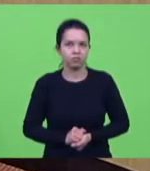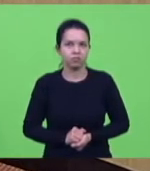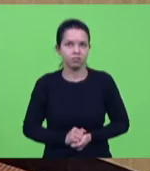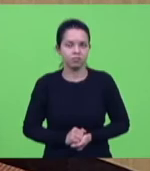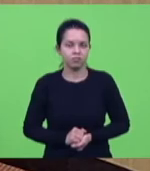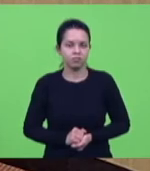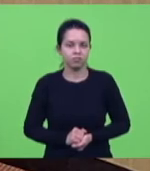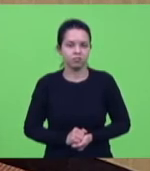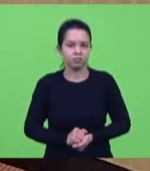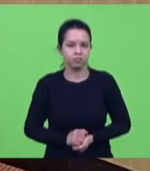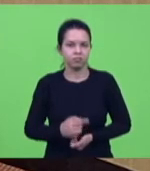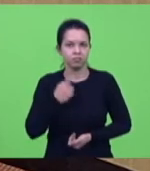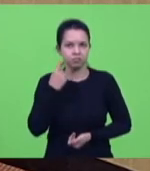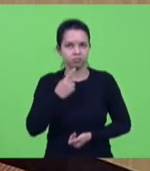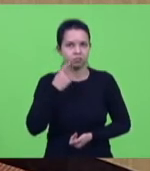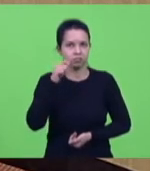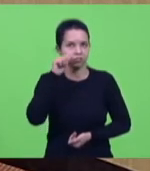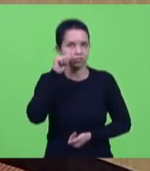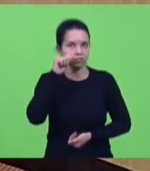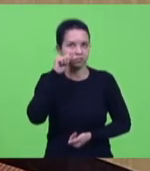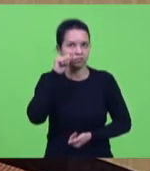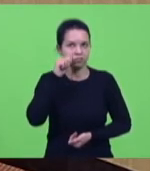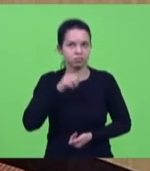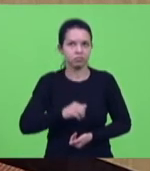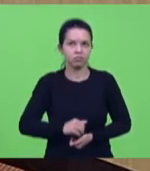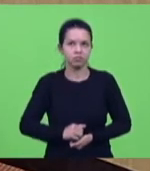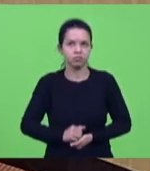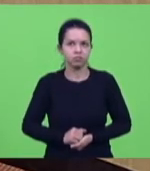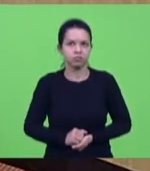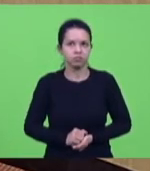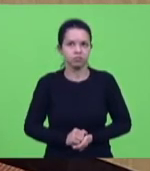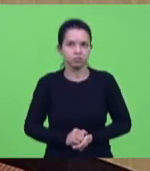Como vota a deputada Ana Campagnolo?